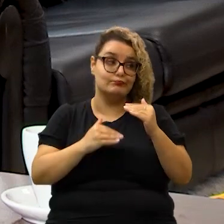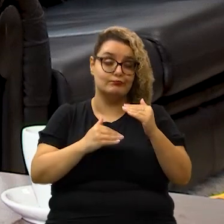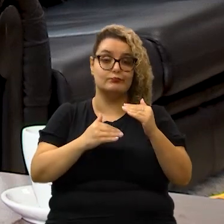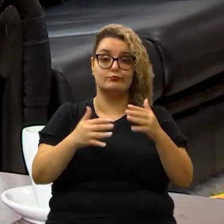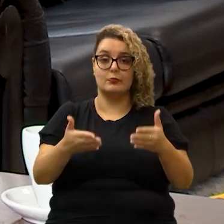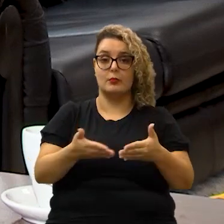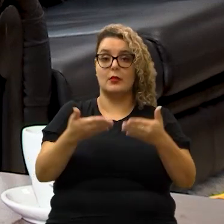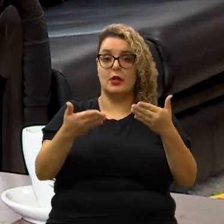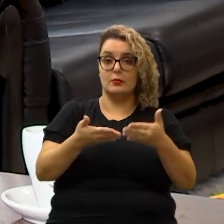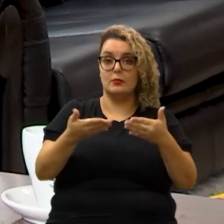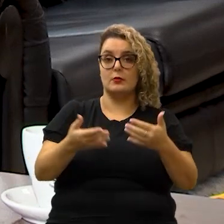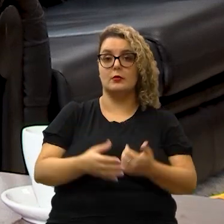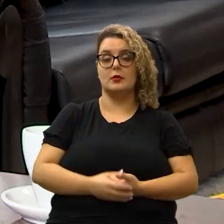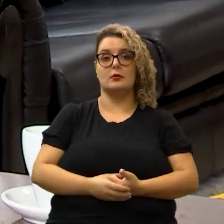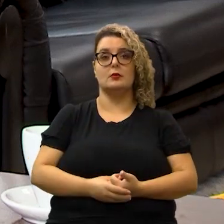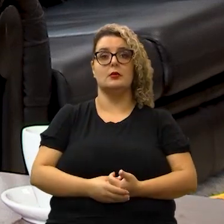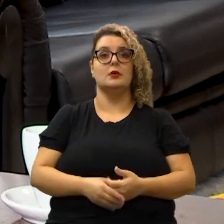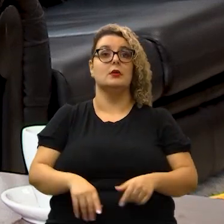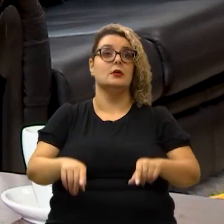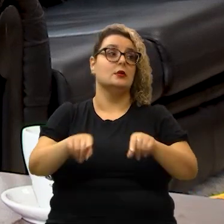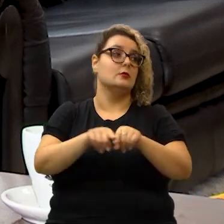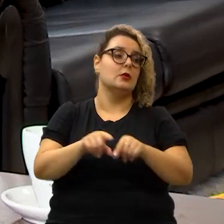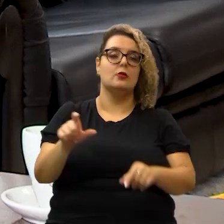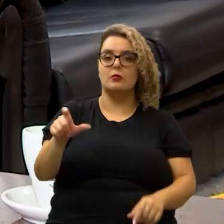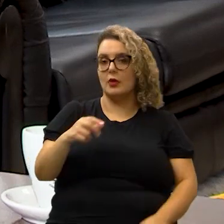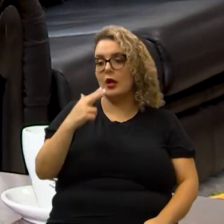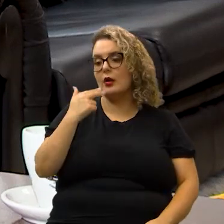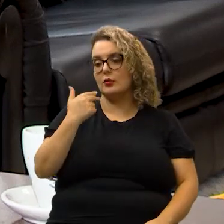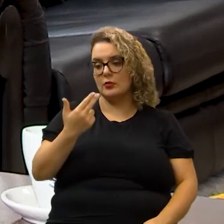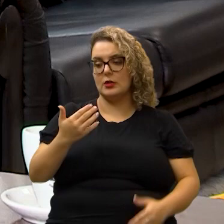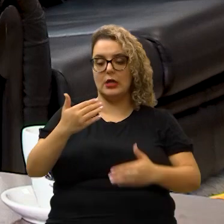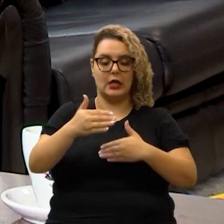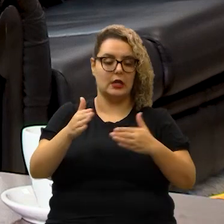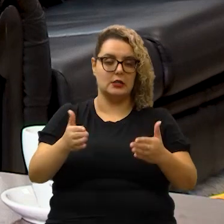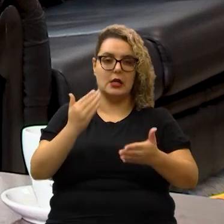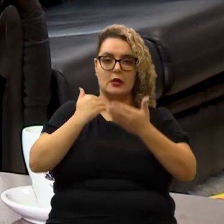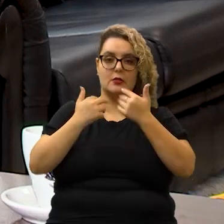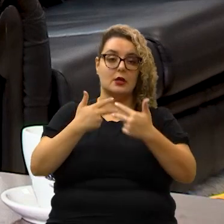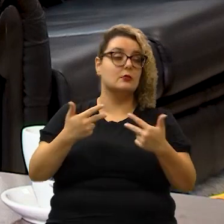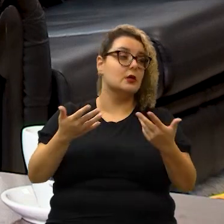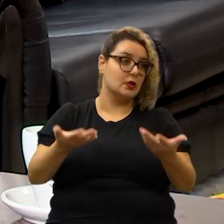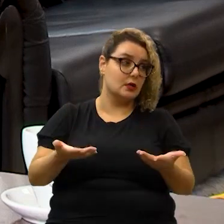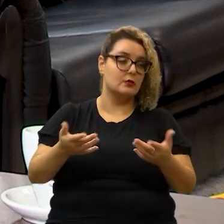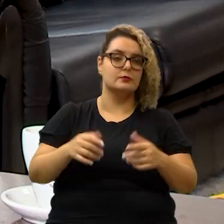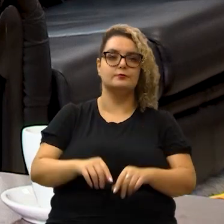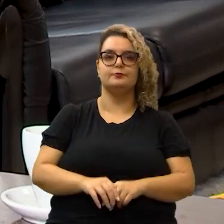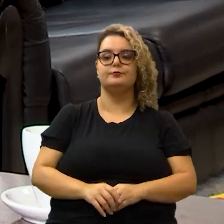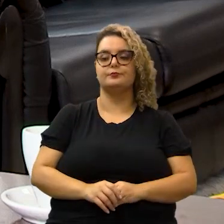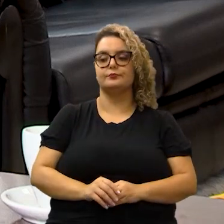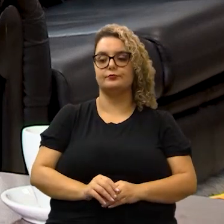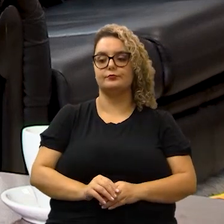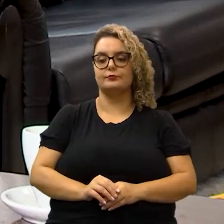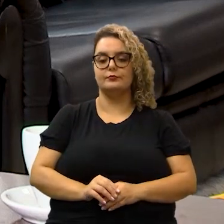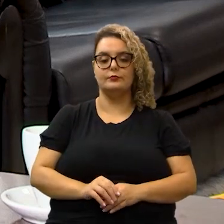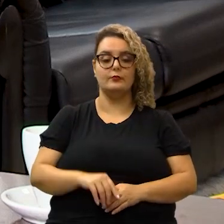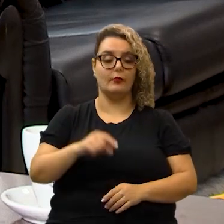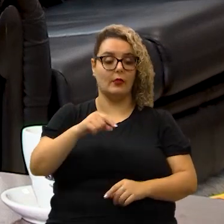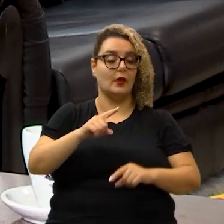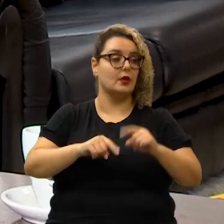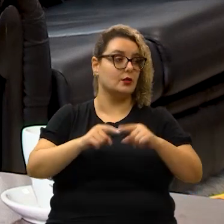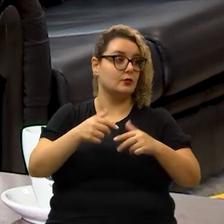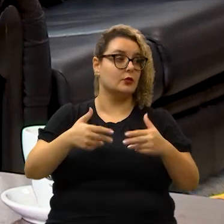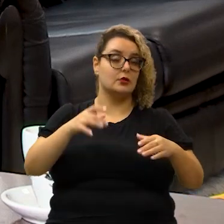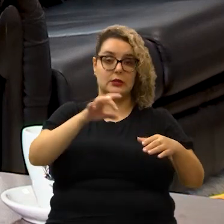pobreza, além do cartão Nutrir, né, da cesta de alimentos e tal. Esse produto da horta pode